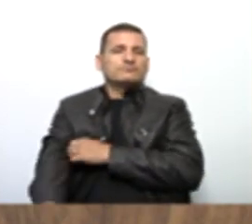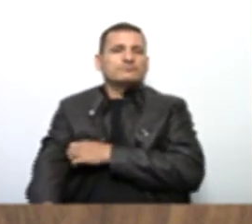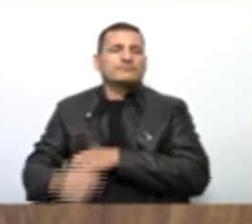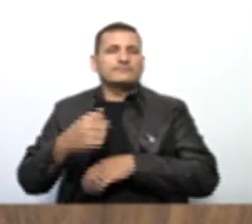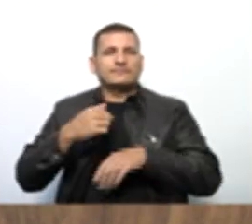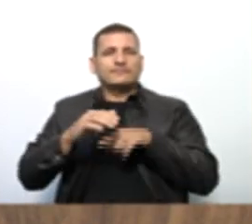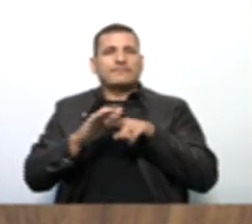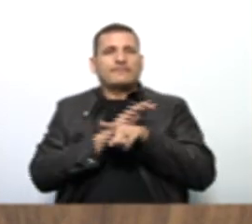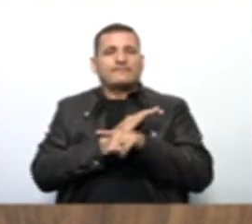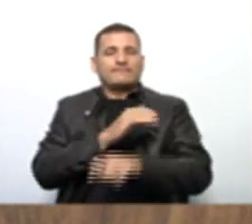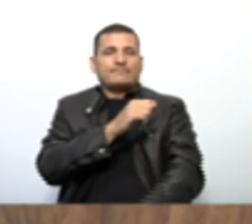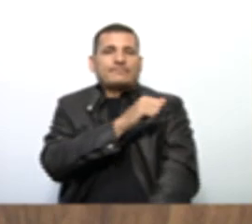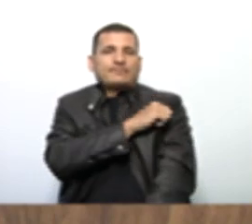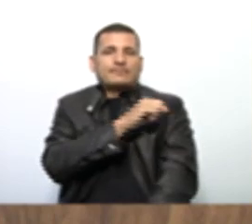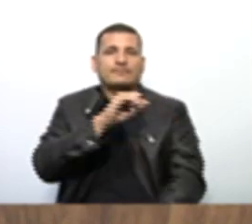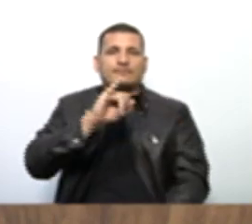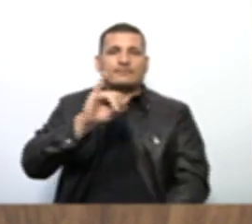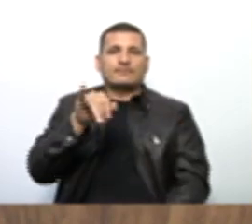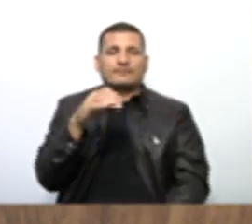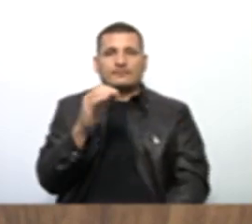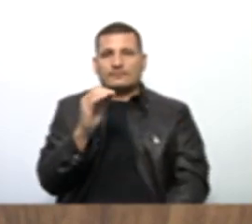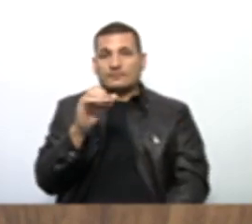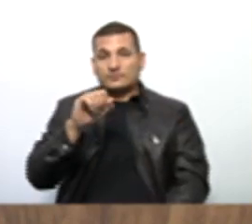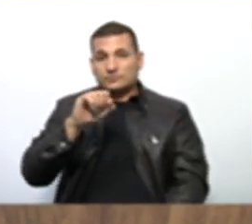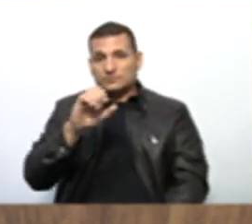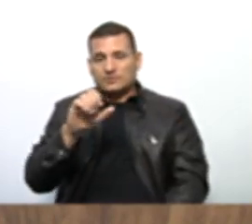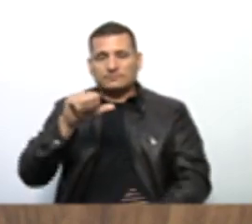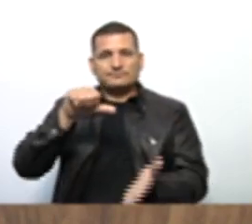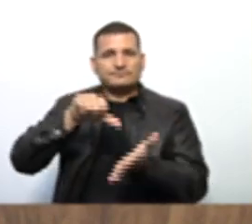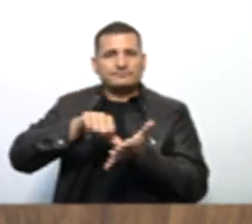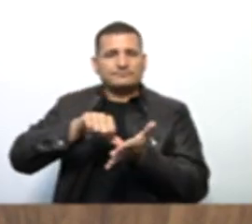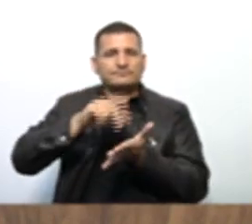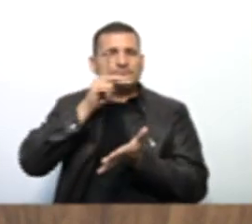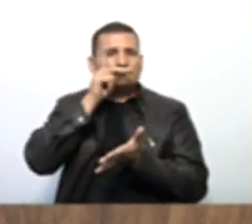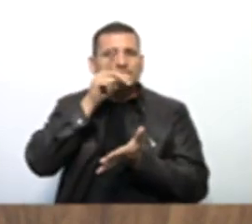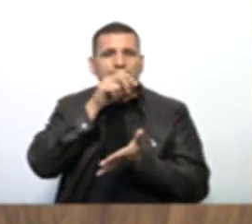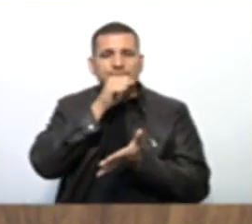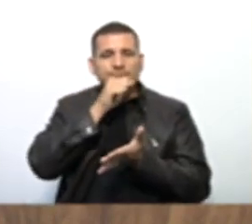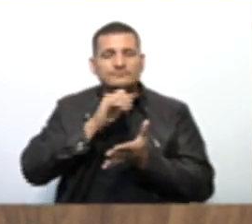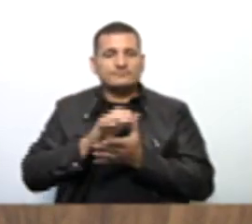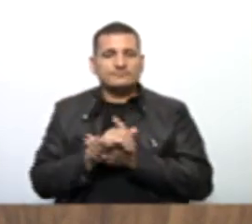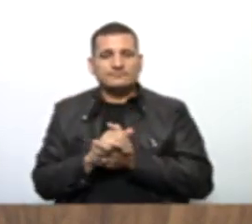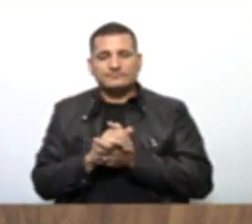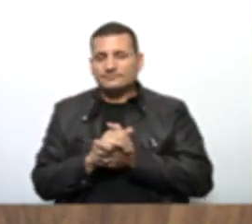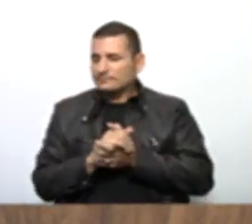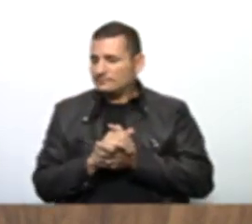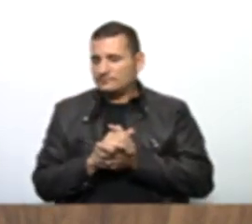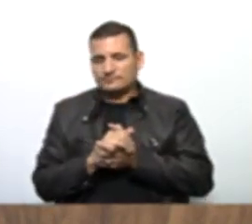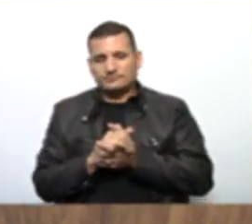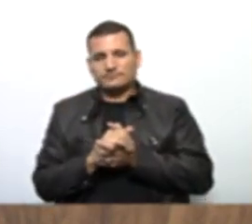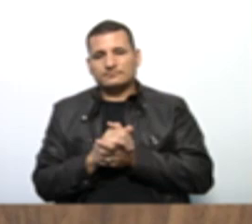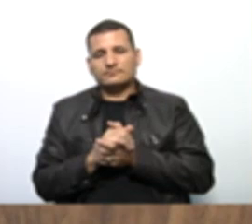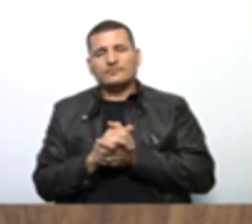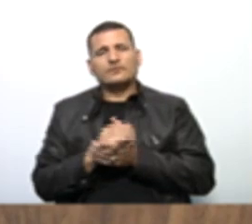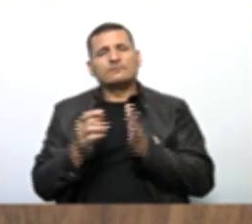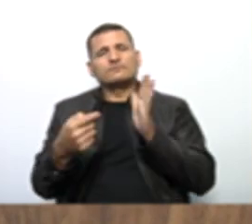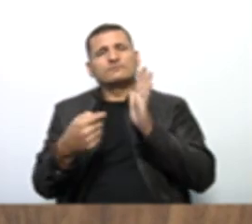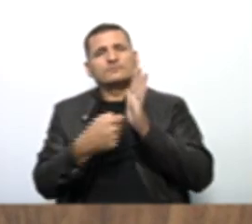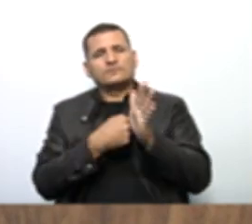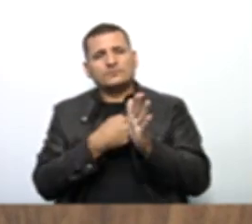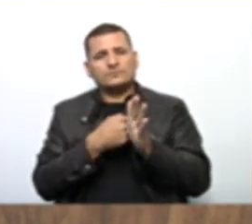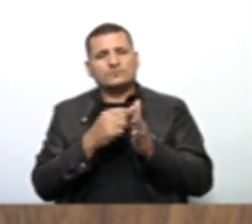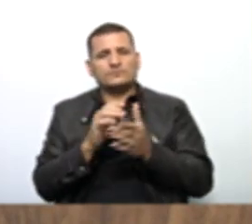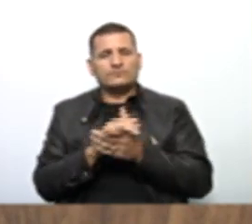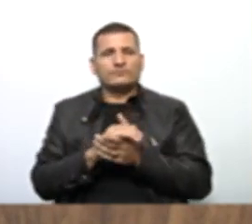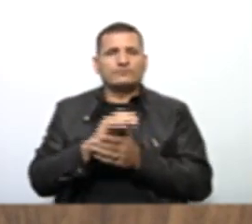do do aluno josé wilson do pólo zona norte aqui há quase aqui do lado da gente né ele pergunta se vale a pena trocar o